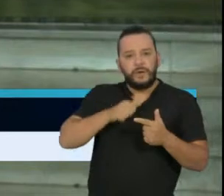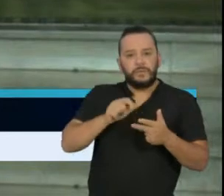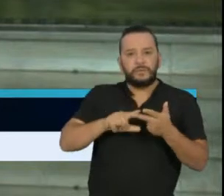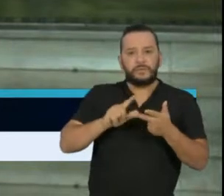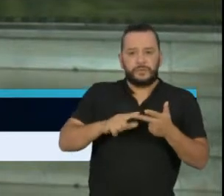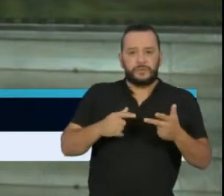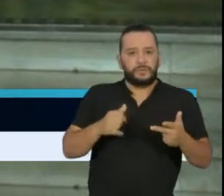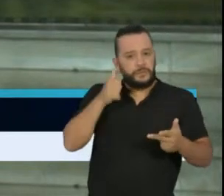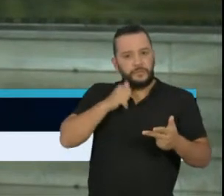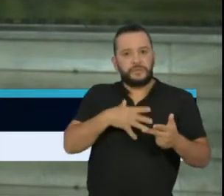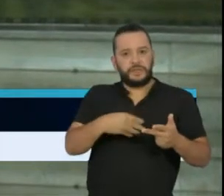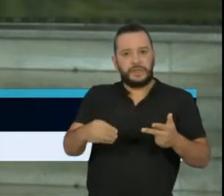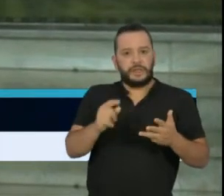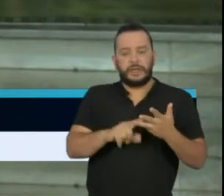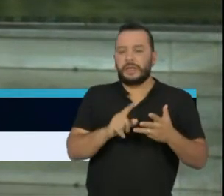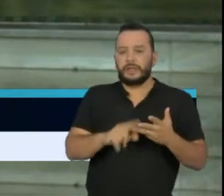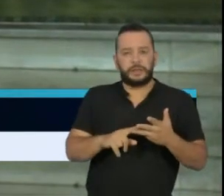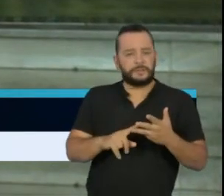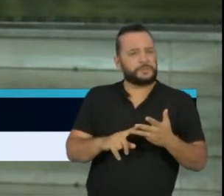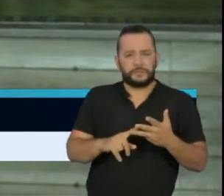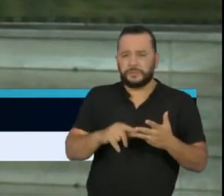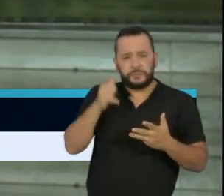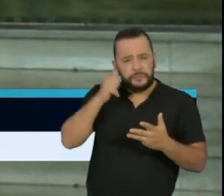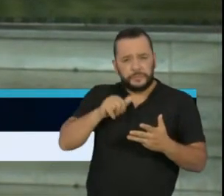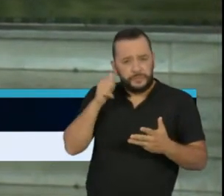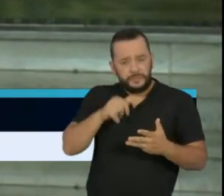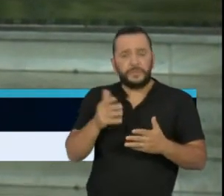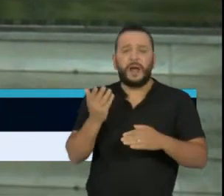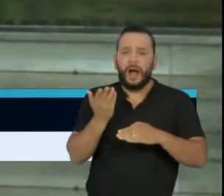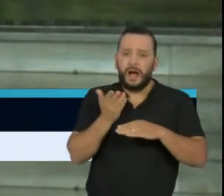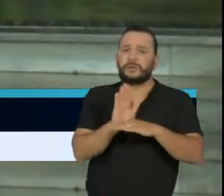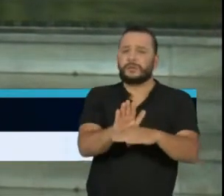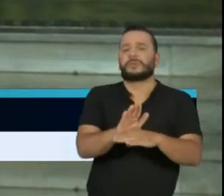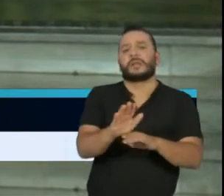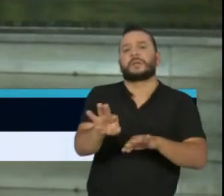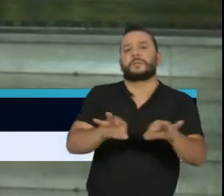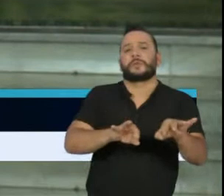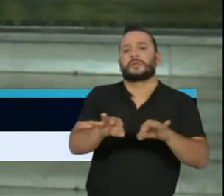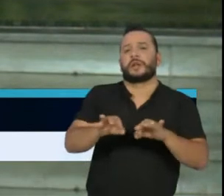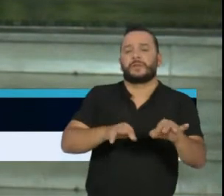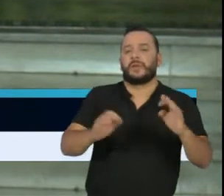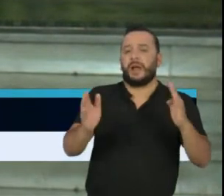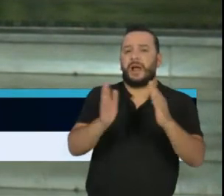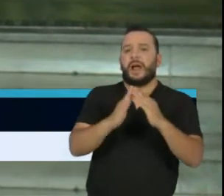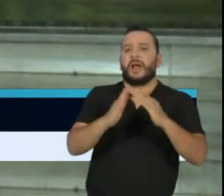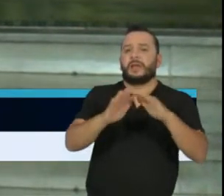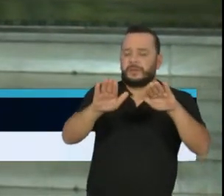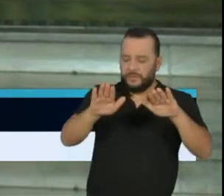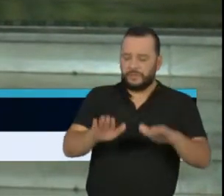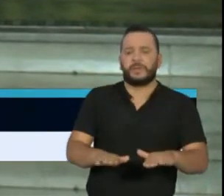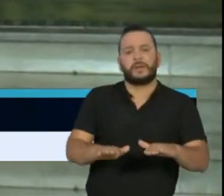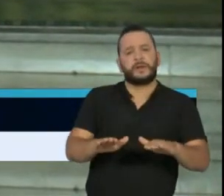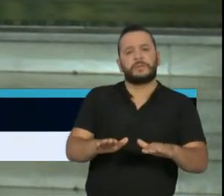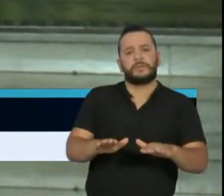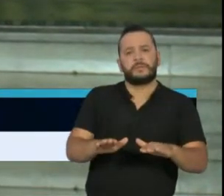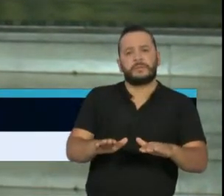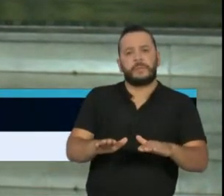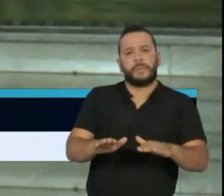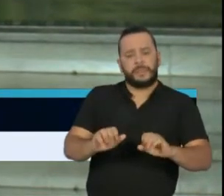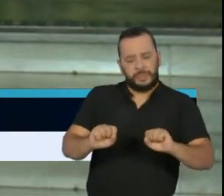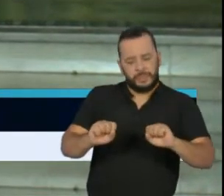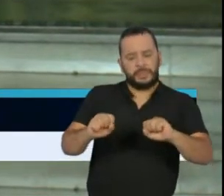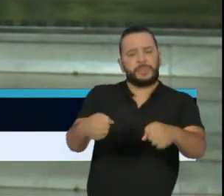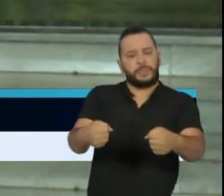sentimento têm ajudado no programa Fique em Casa, na decisão correta de